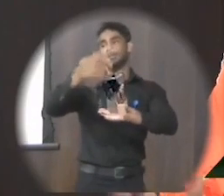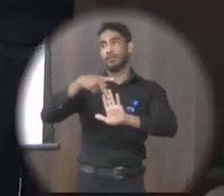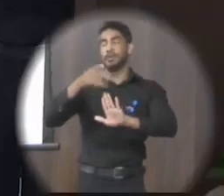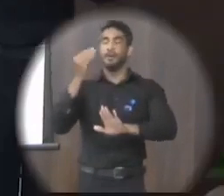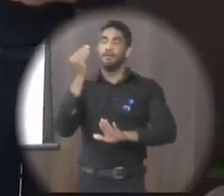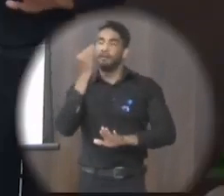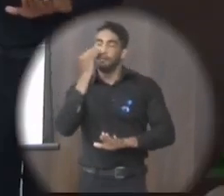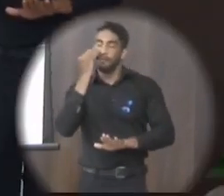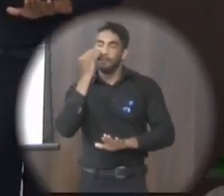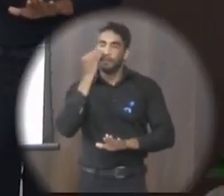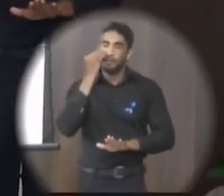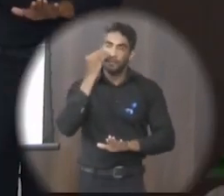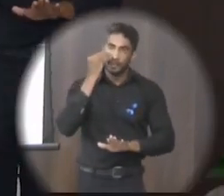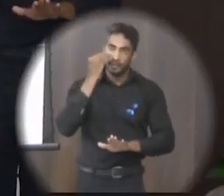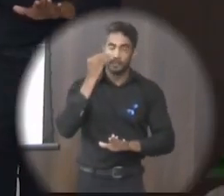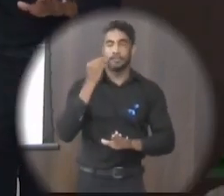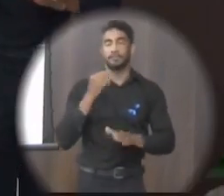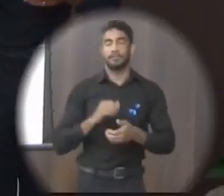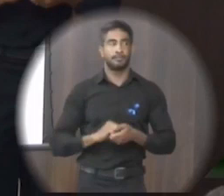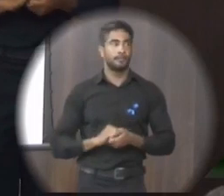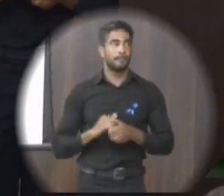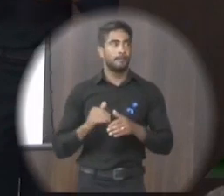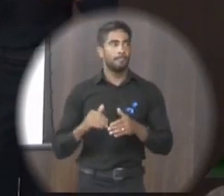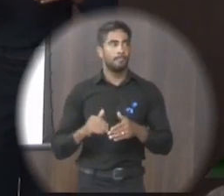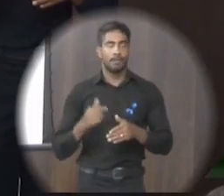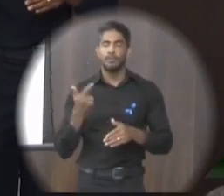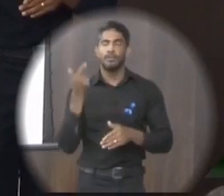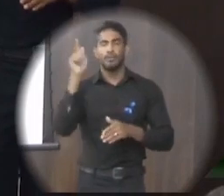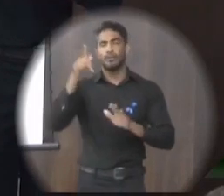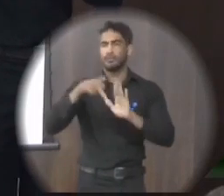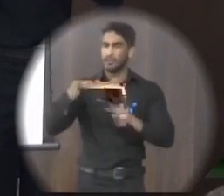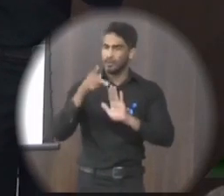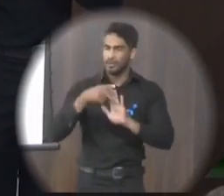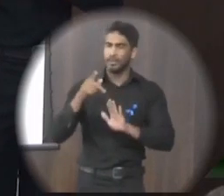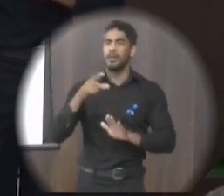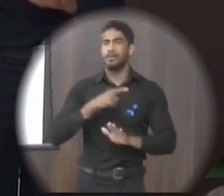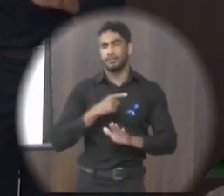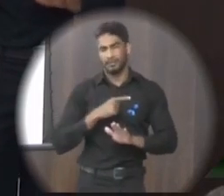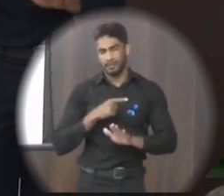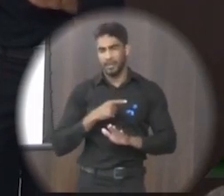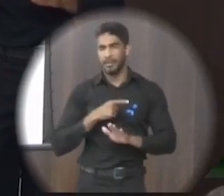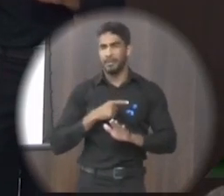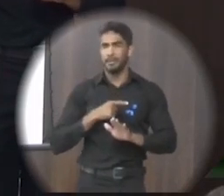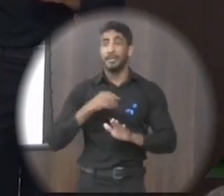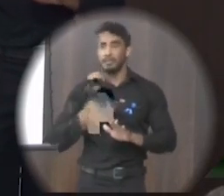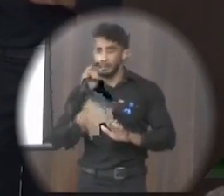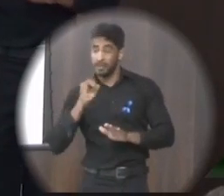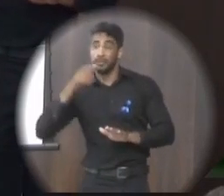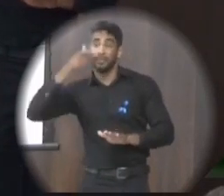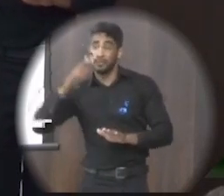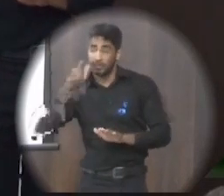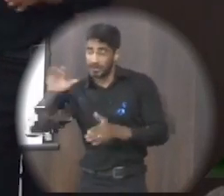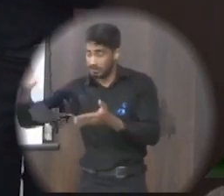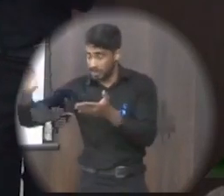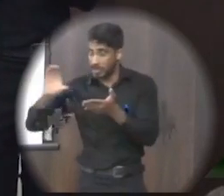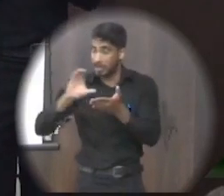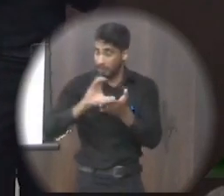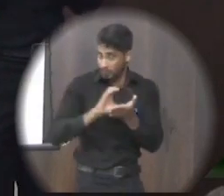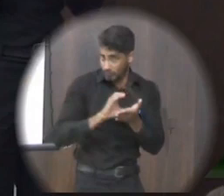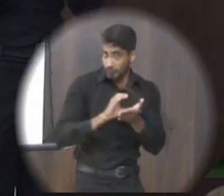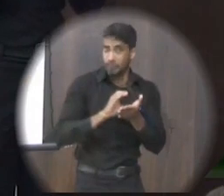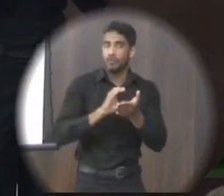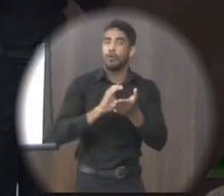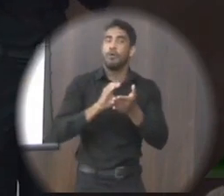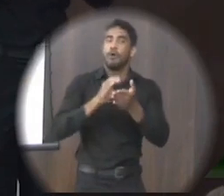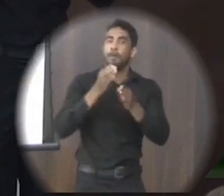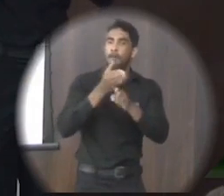tentando iniciar pelas escolas municipais. E outros projetos, caso a gente consiga verba suficiente para